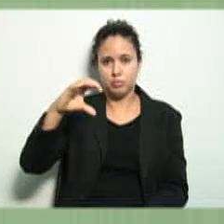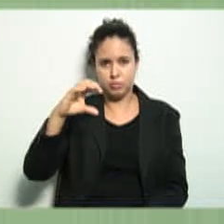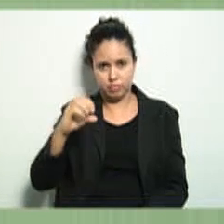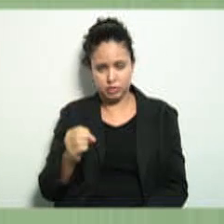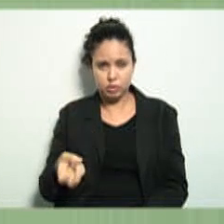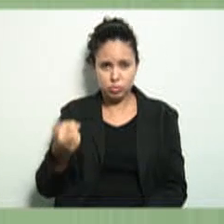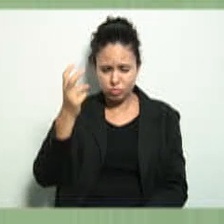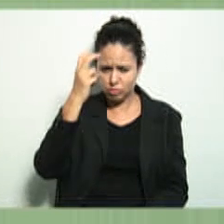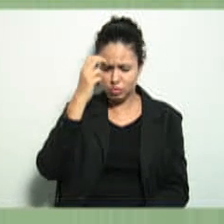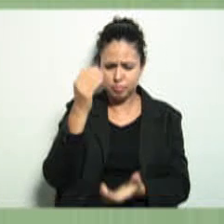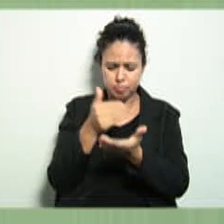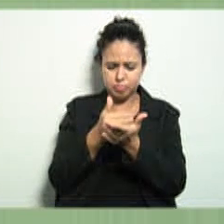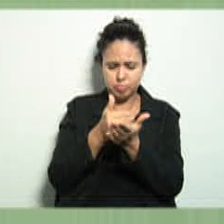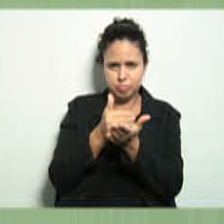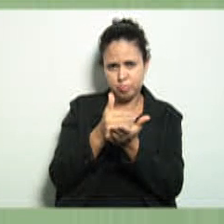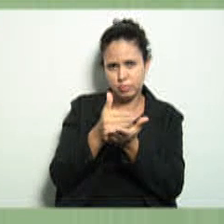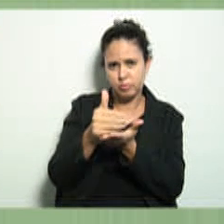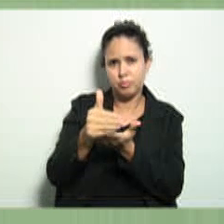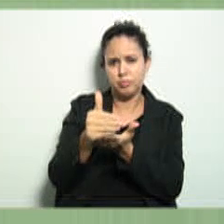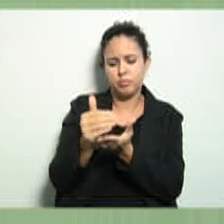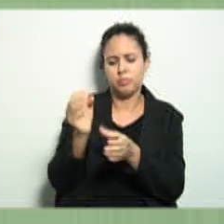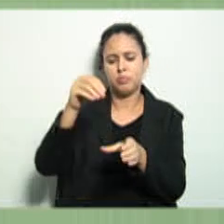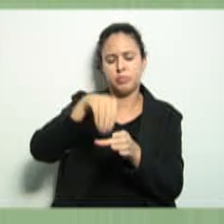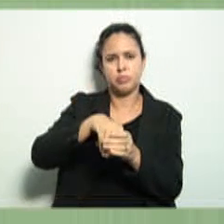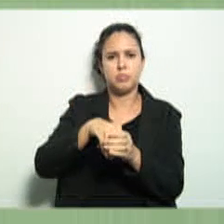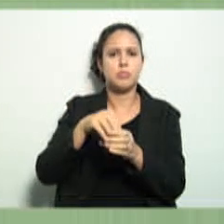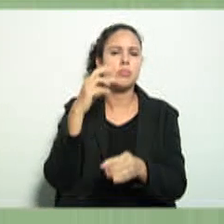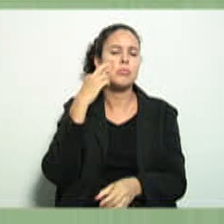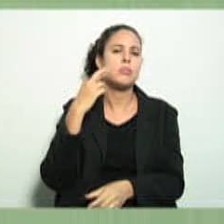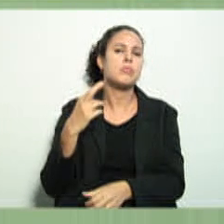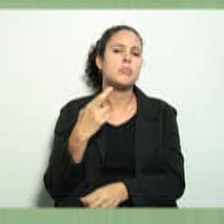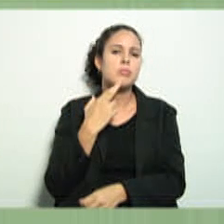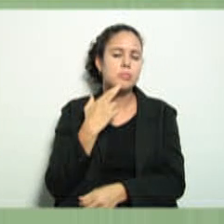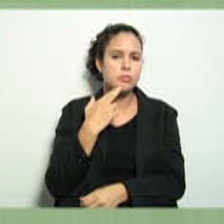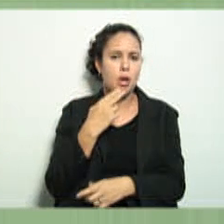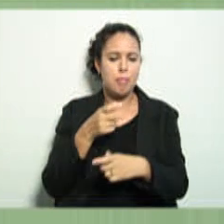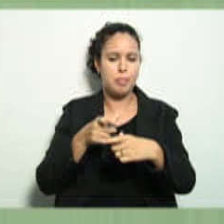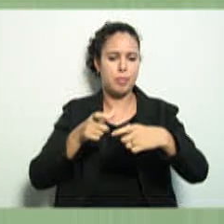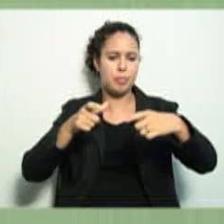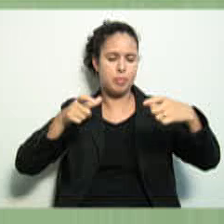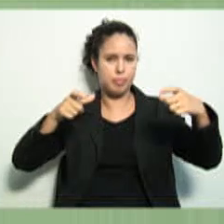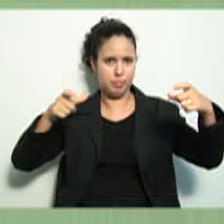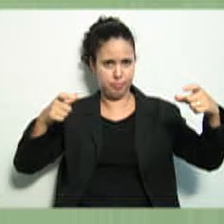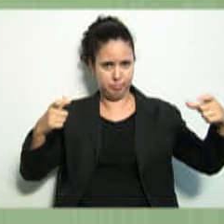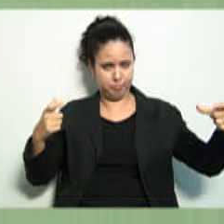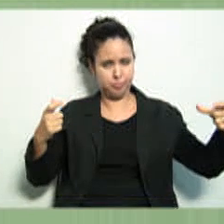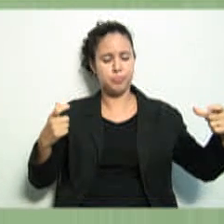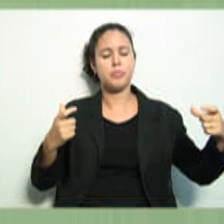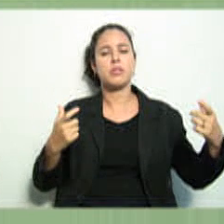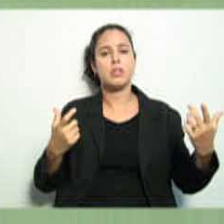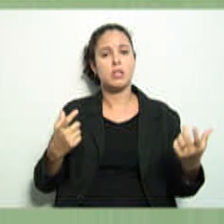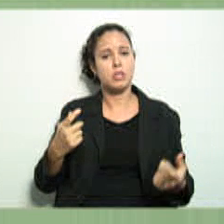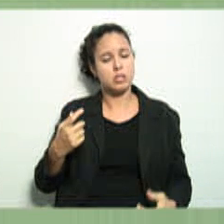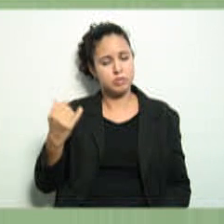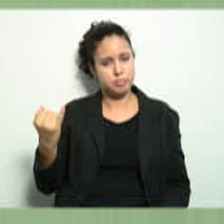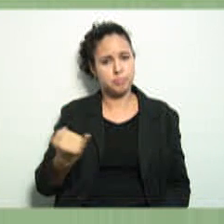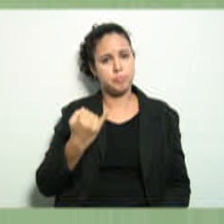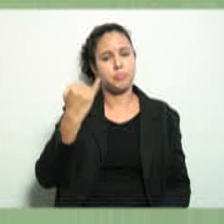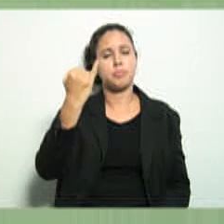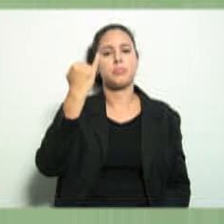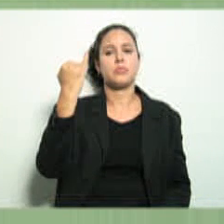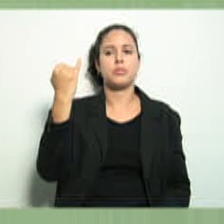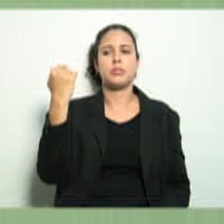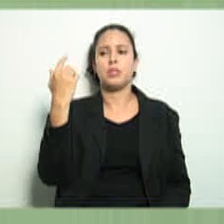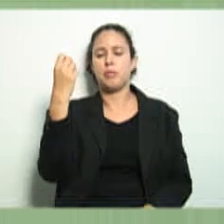estava iniciando a ser implantada aqui no nosso estado. E ele cresceu vertiginosamente, eu imagino, com